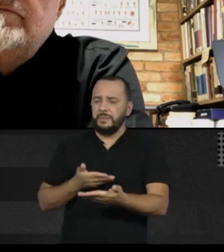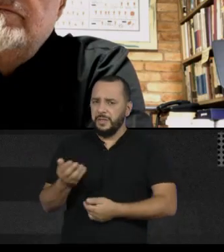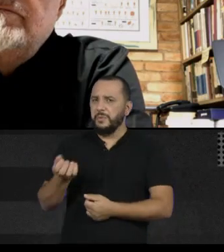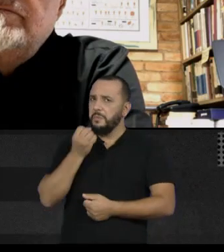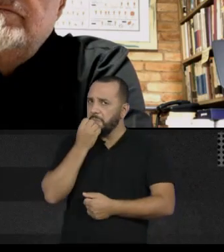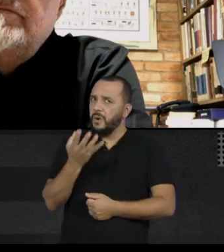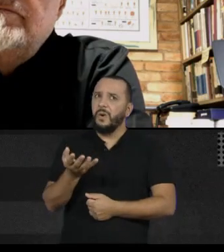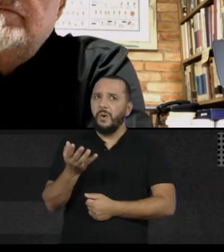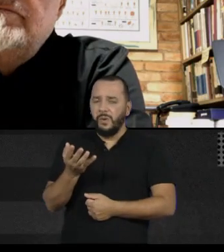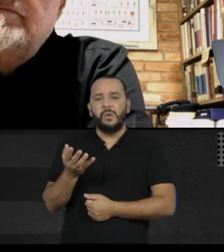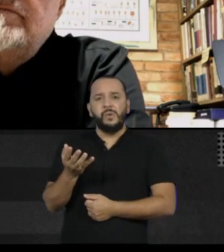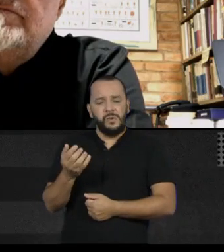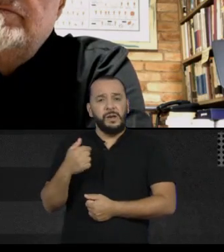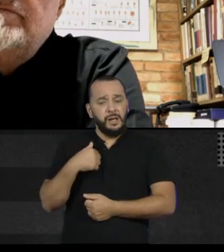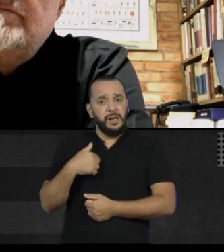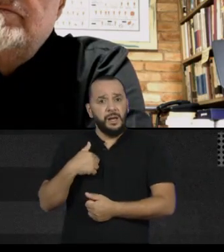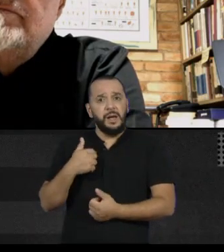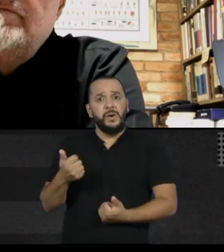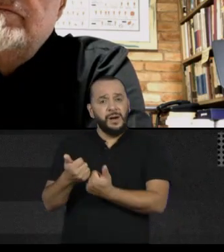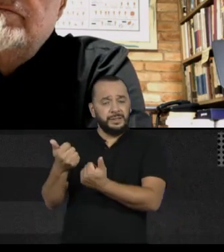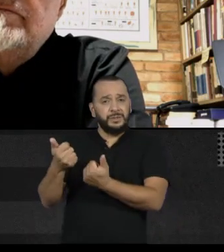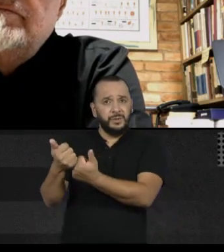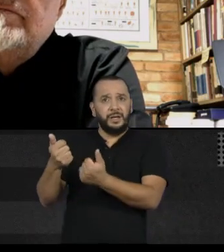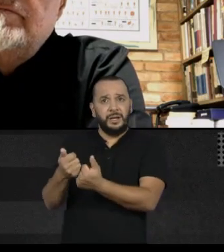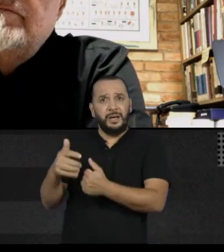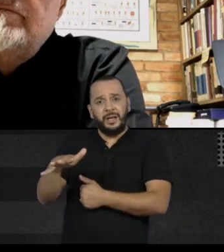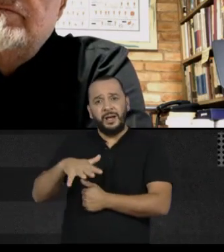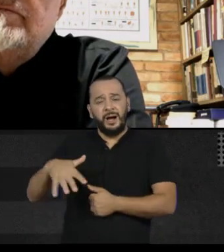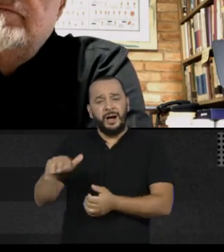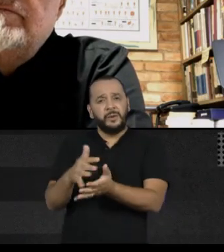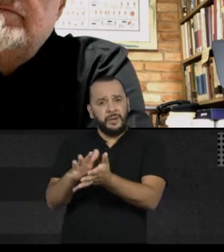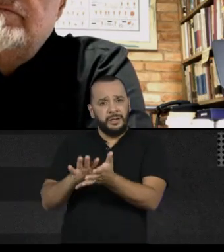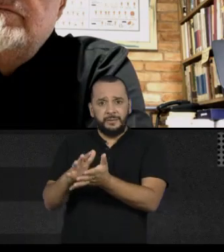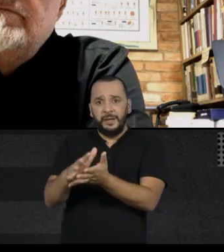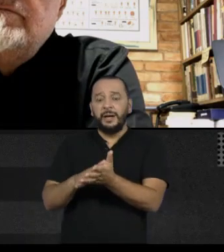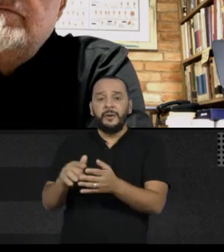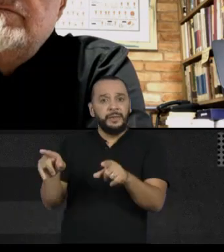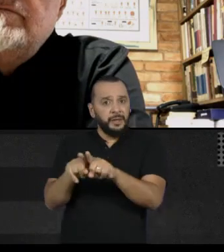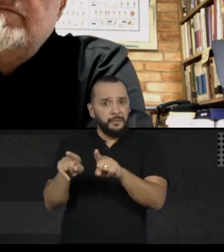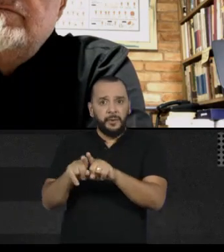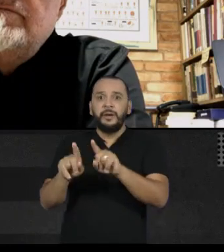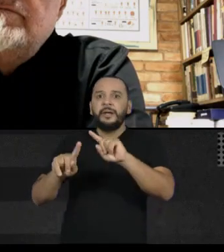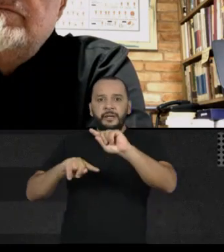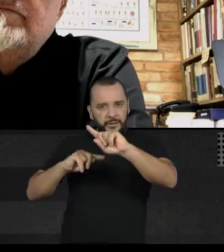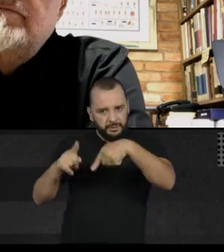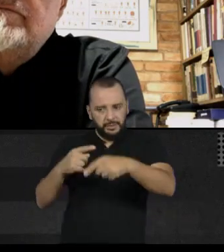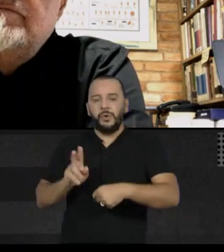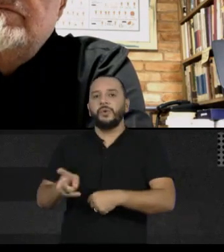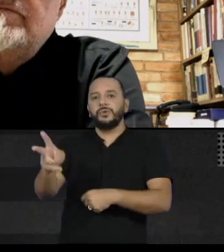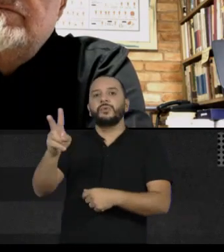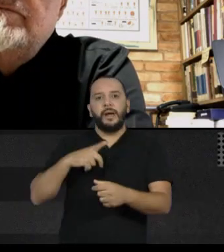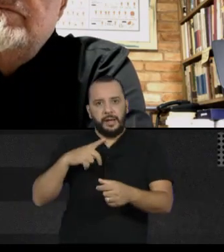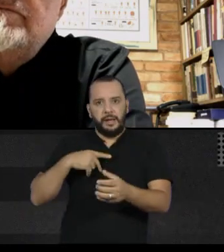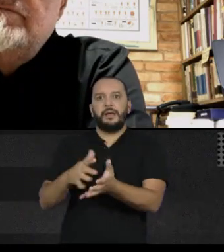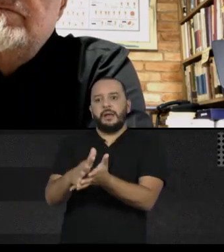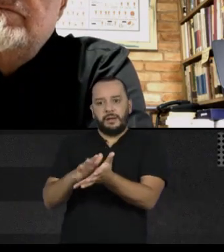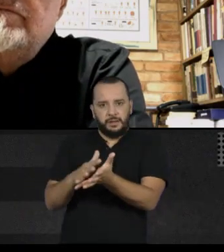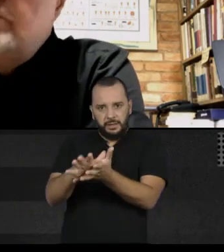Voador. Ficamos um bom tempo, montamos vários espetáculos, e a gente teve